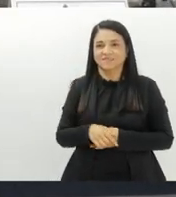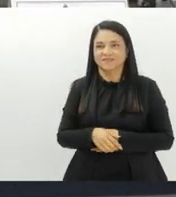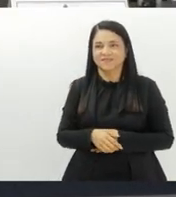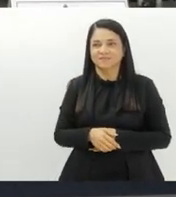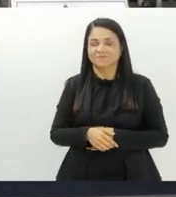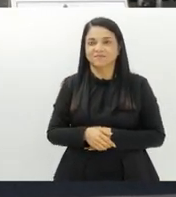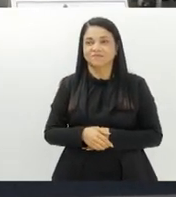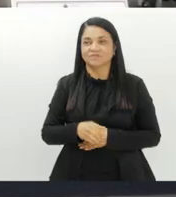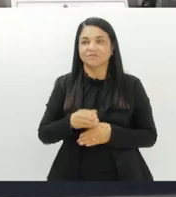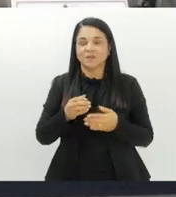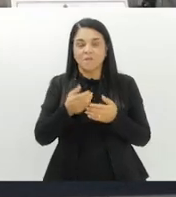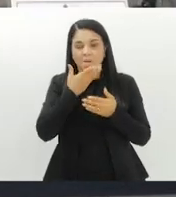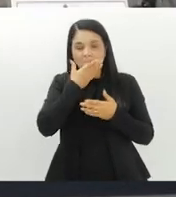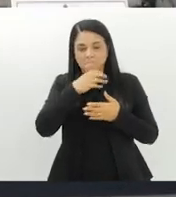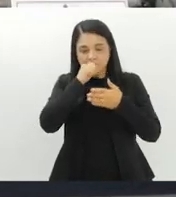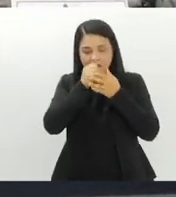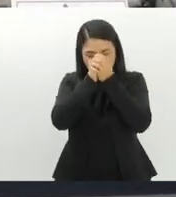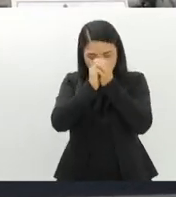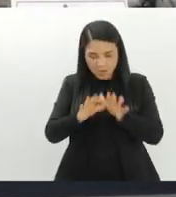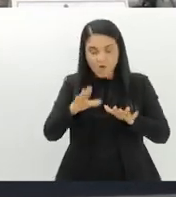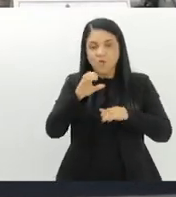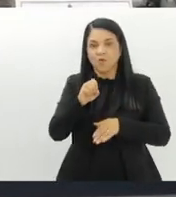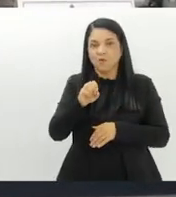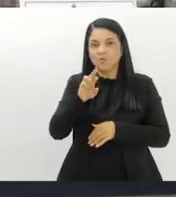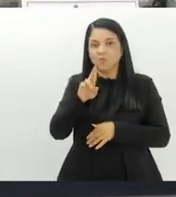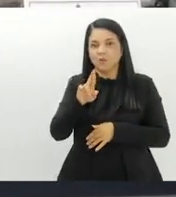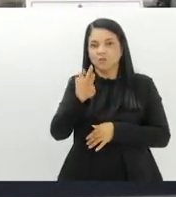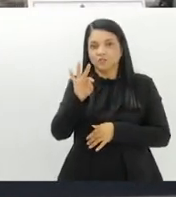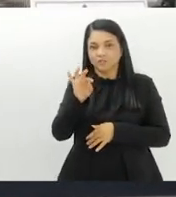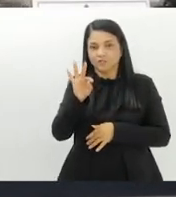eu queria pedir que o senhor...